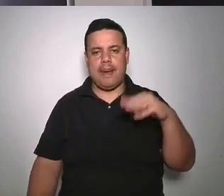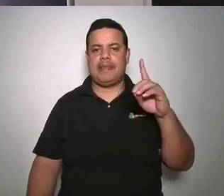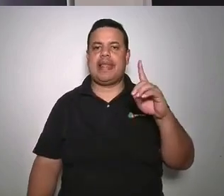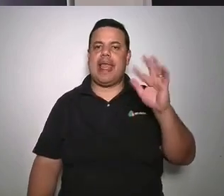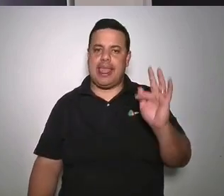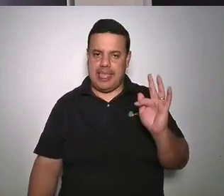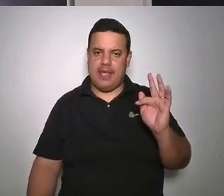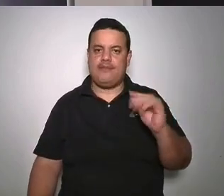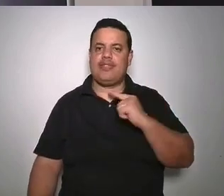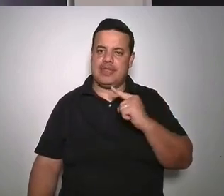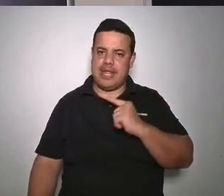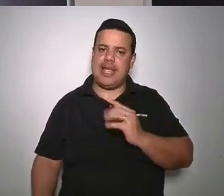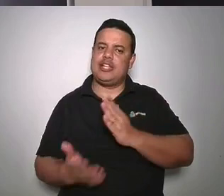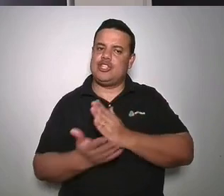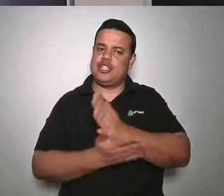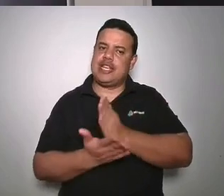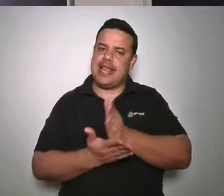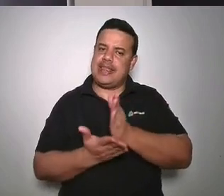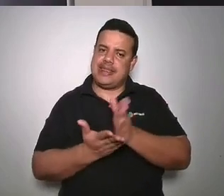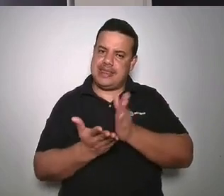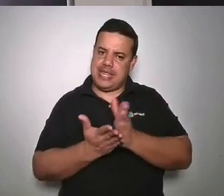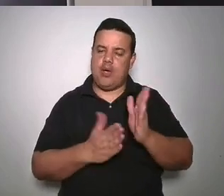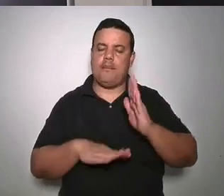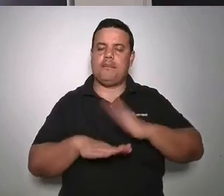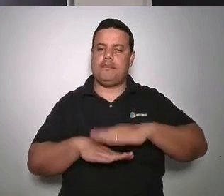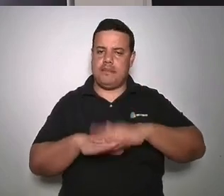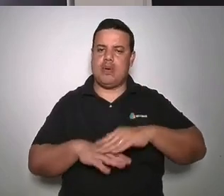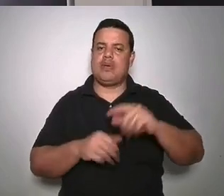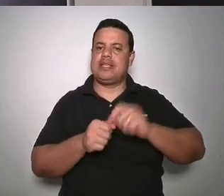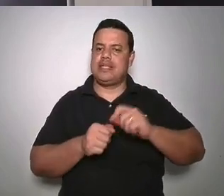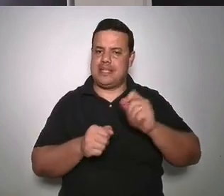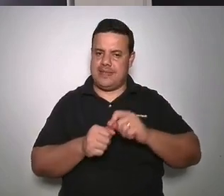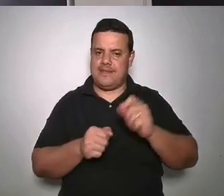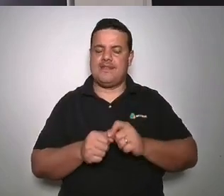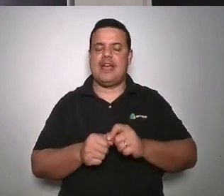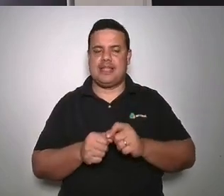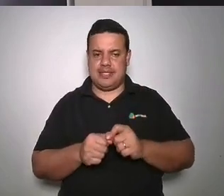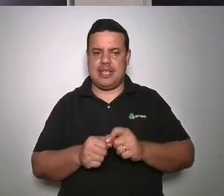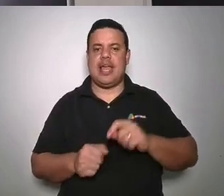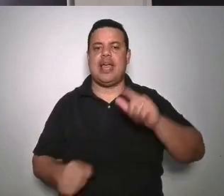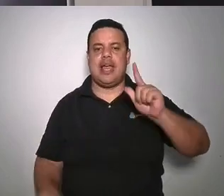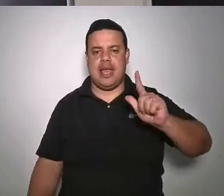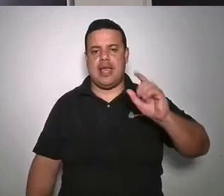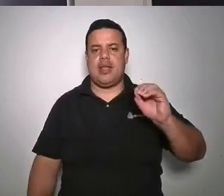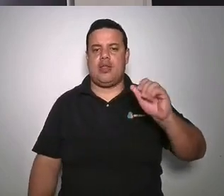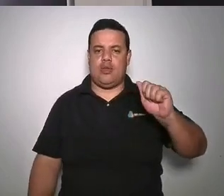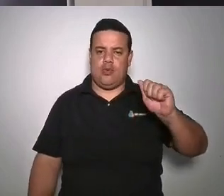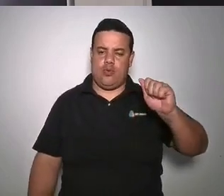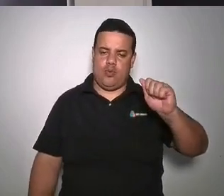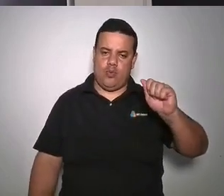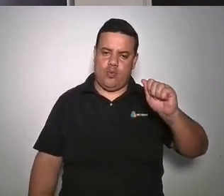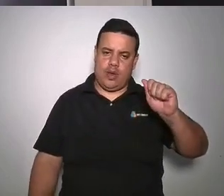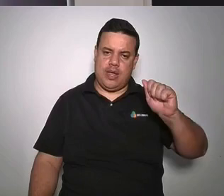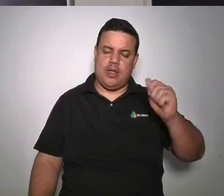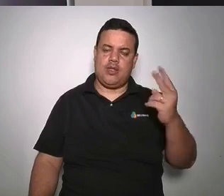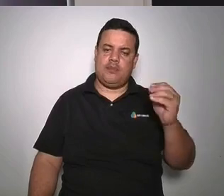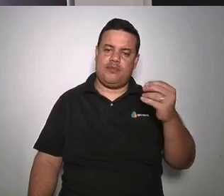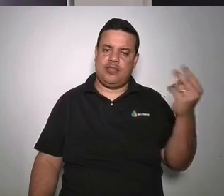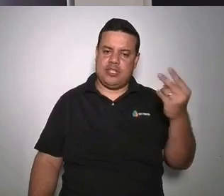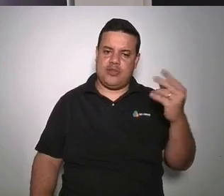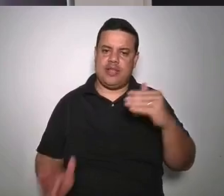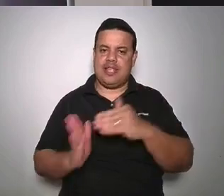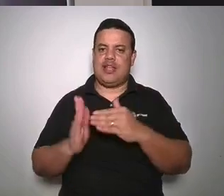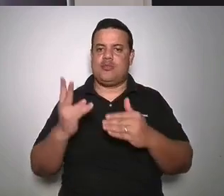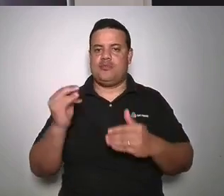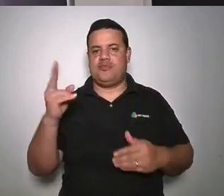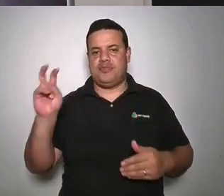para que se faça a LOA de 2024. Então, foram elaborados o anexo de metas fiscais, isso vai acompanhar